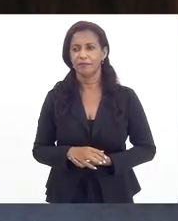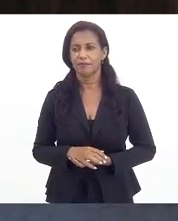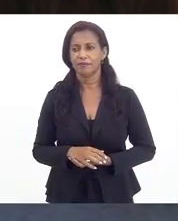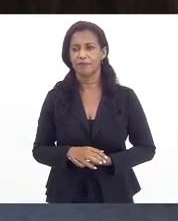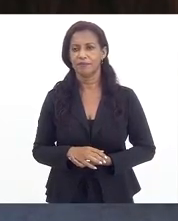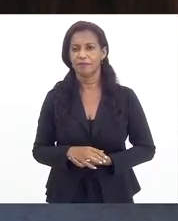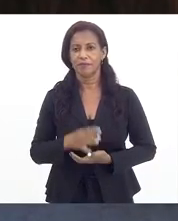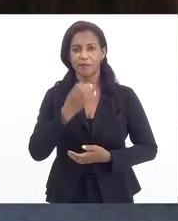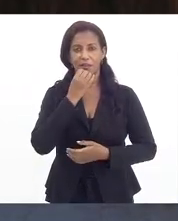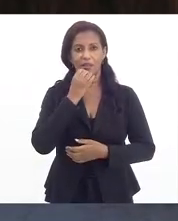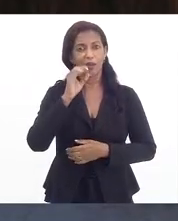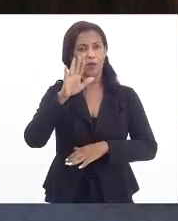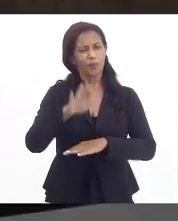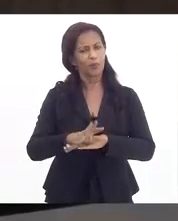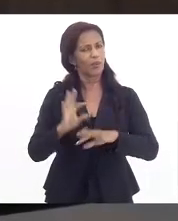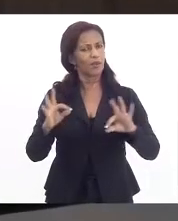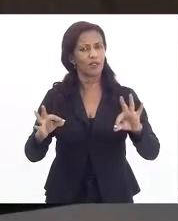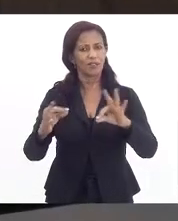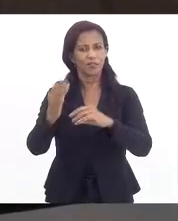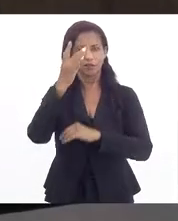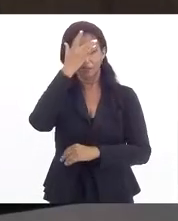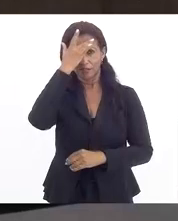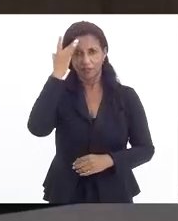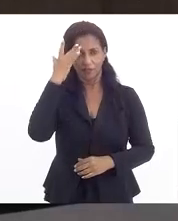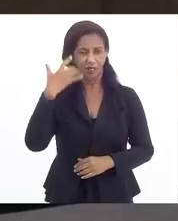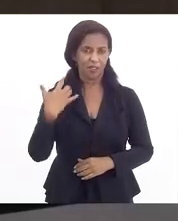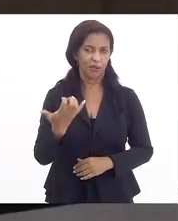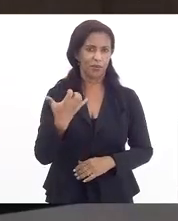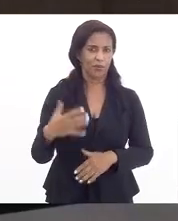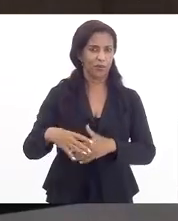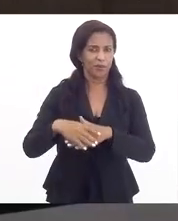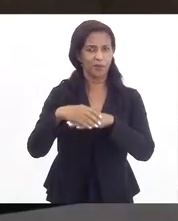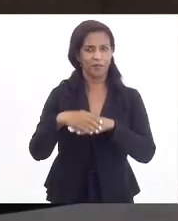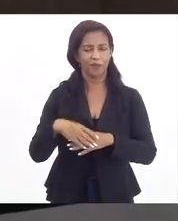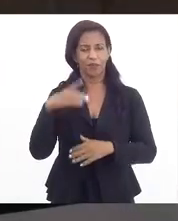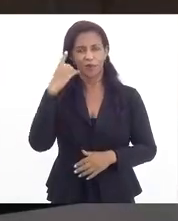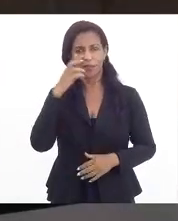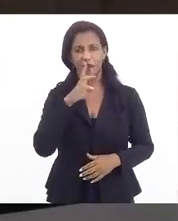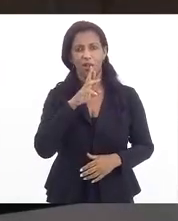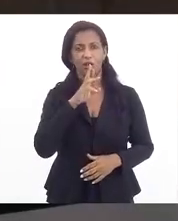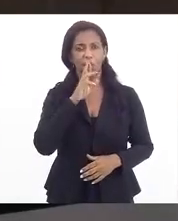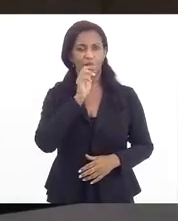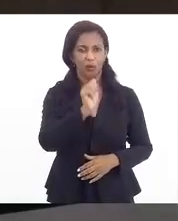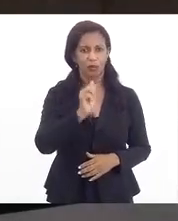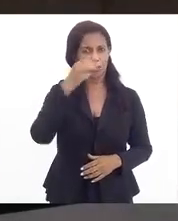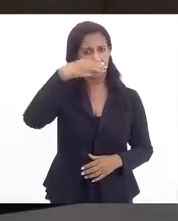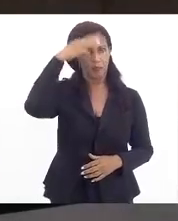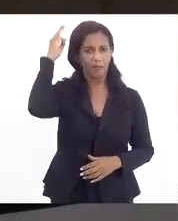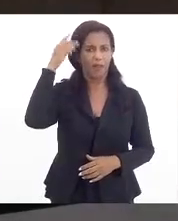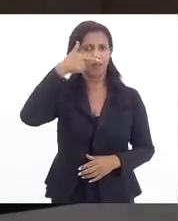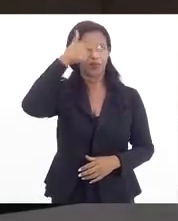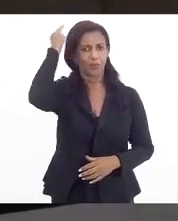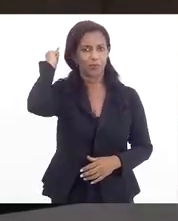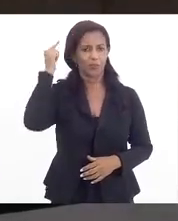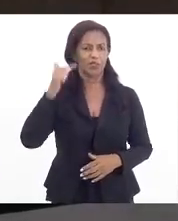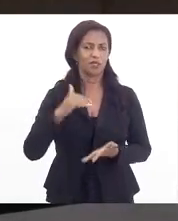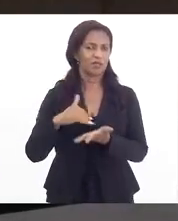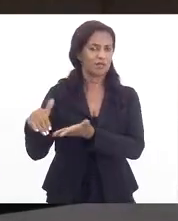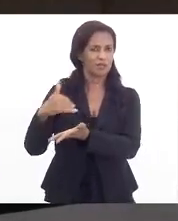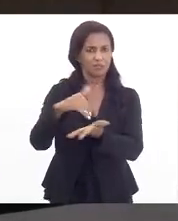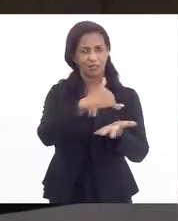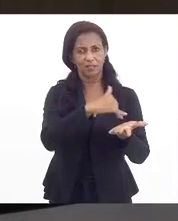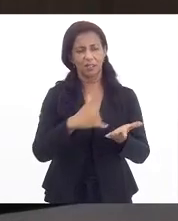Tá bom boa tarde a todas e todos eu quero cumprimentar Deputado Márcio Pacheco Rodrigo Amorim Luiz Paulo e